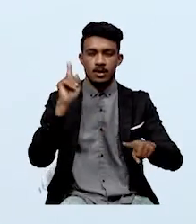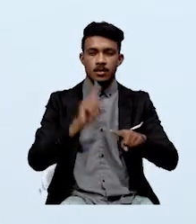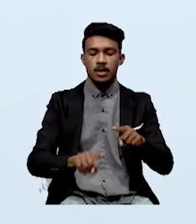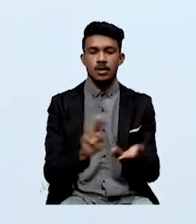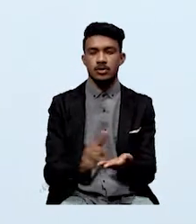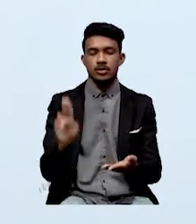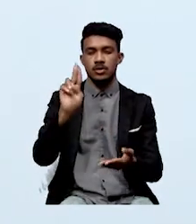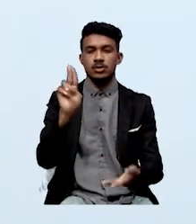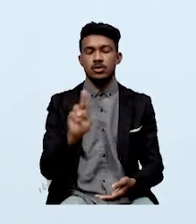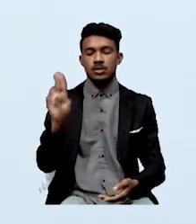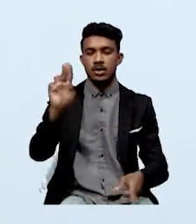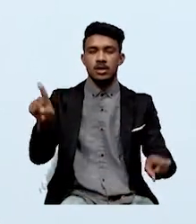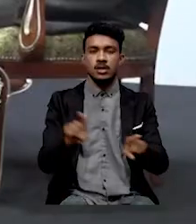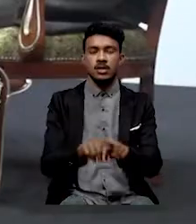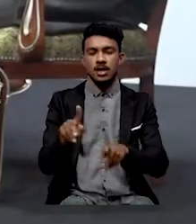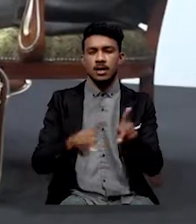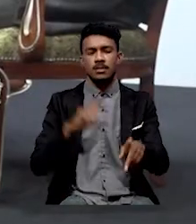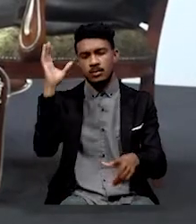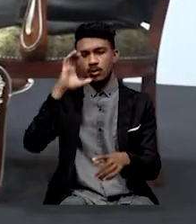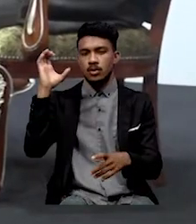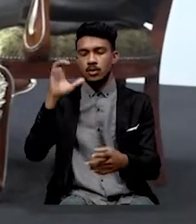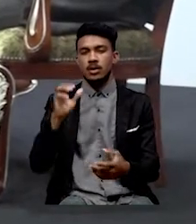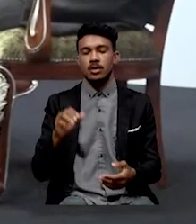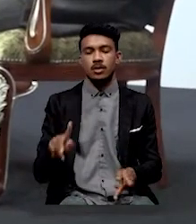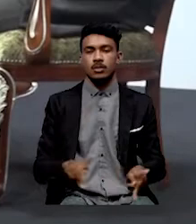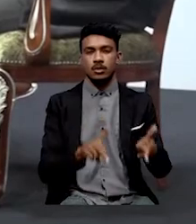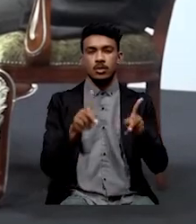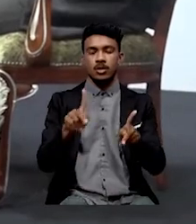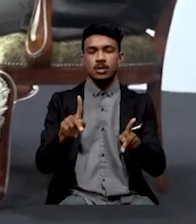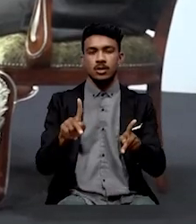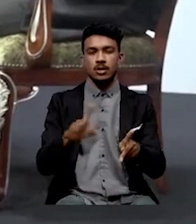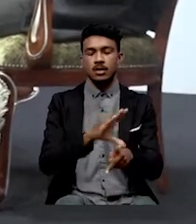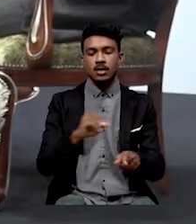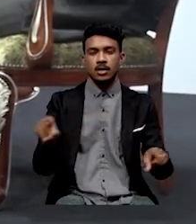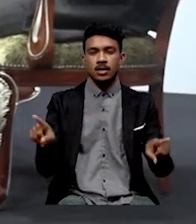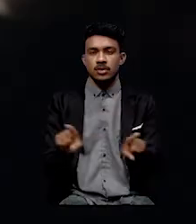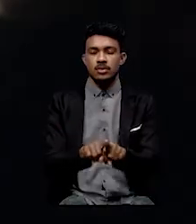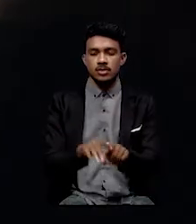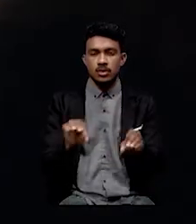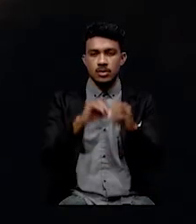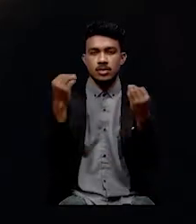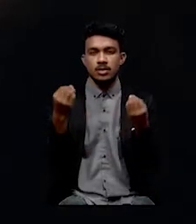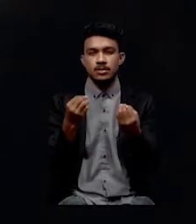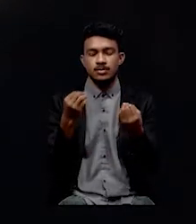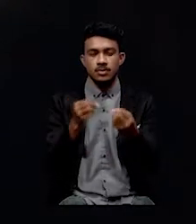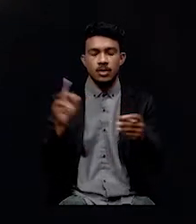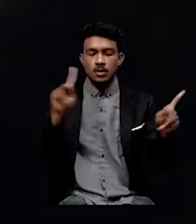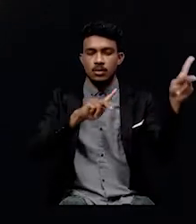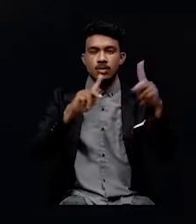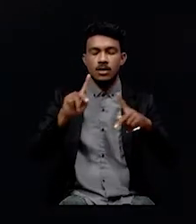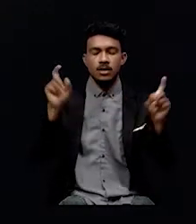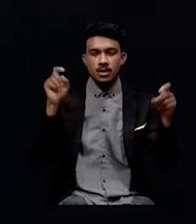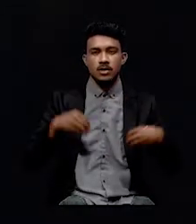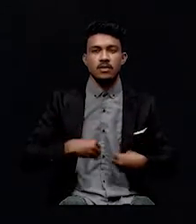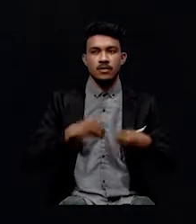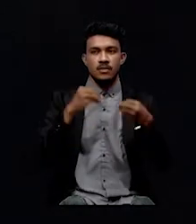sa MNB no derbuca, facilita, no publica. Órgão comunicação social na companhia privada Sira e a obrigação a tu for